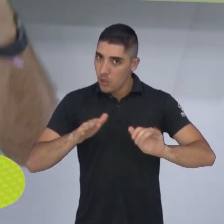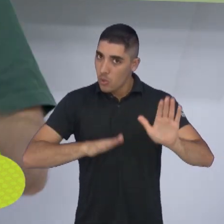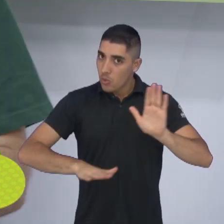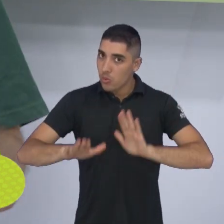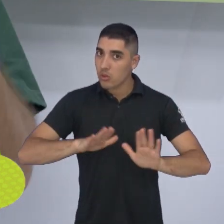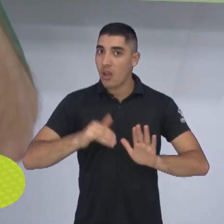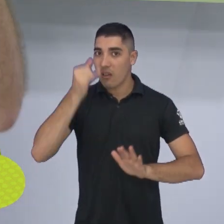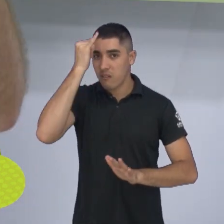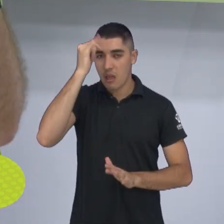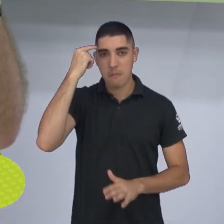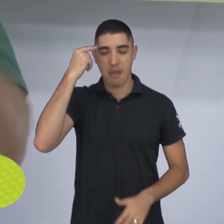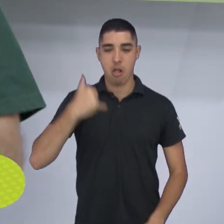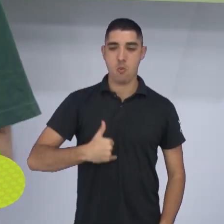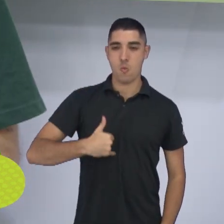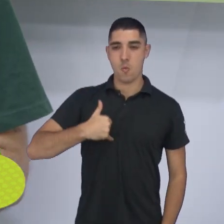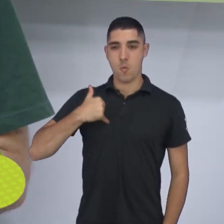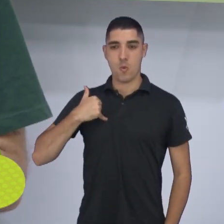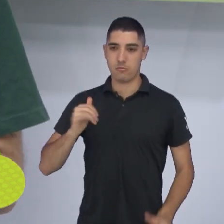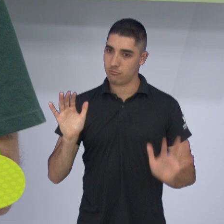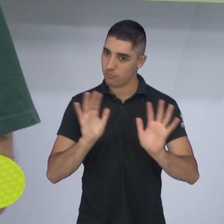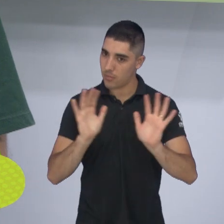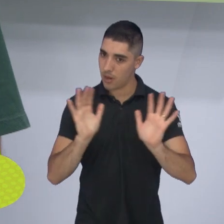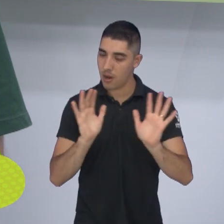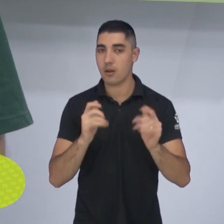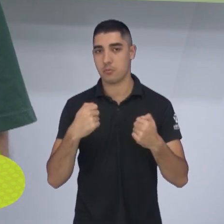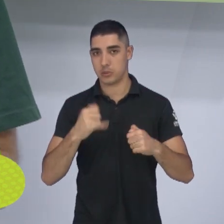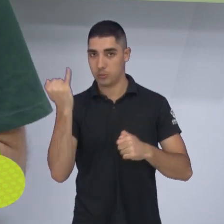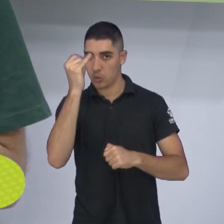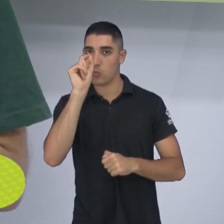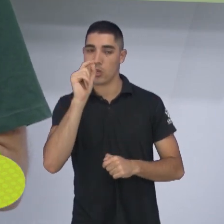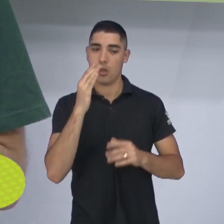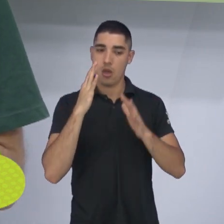empolgação não sobrepor a técnica aí. Mas